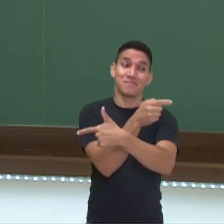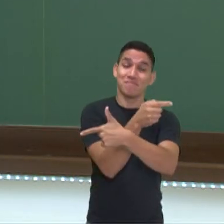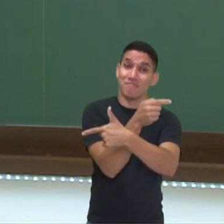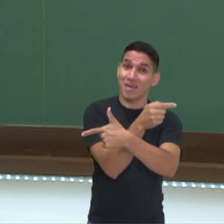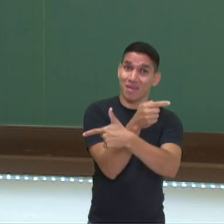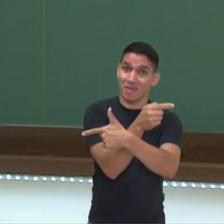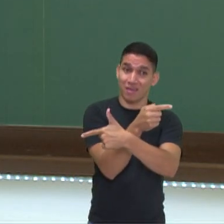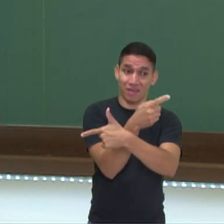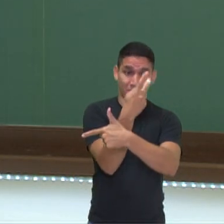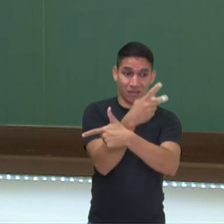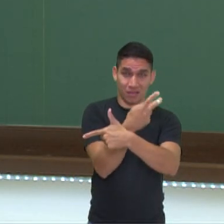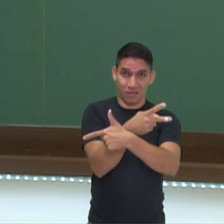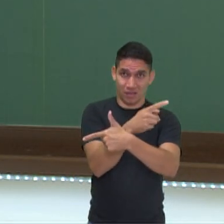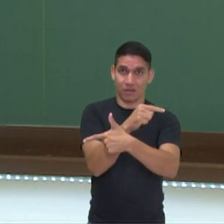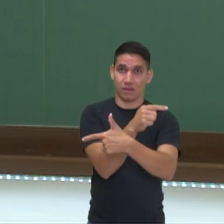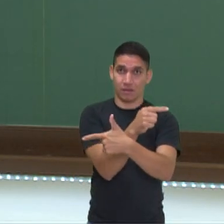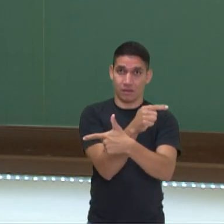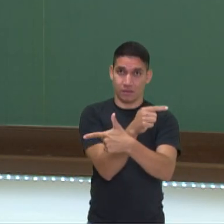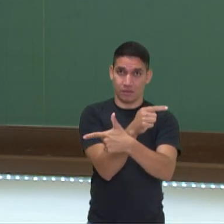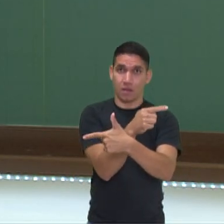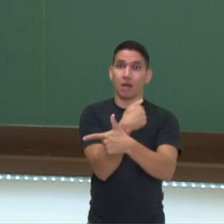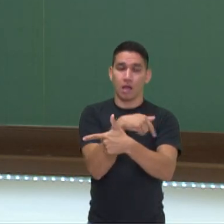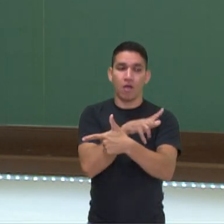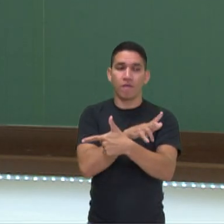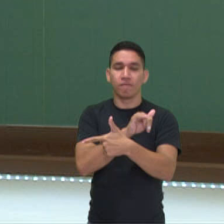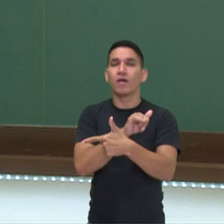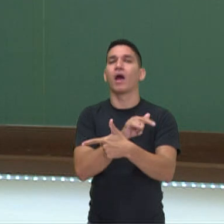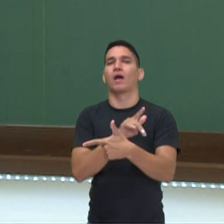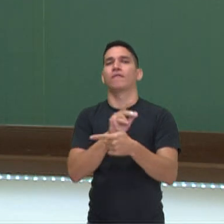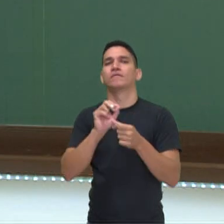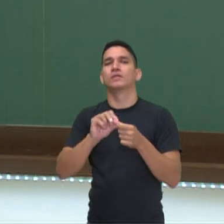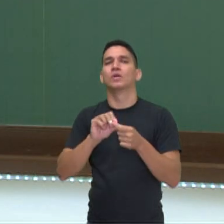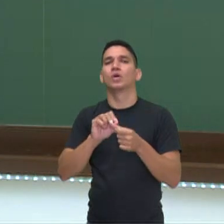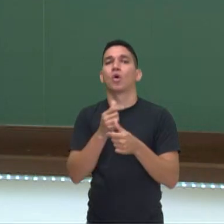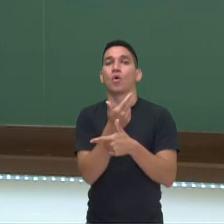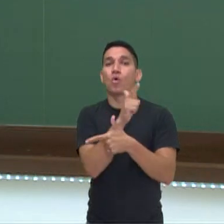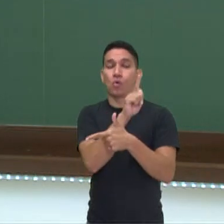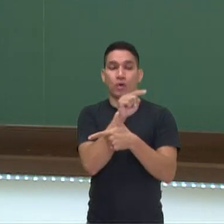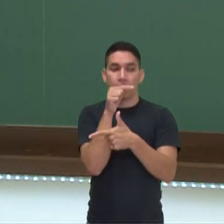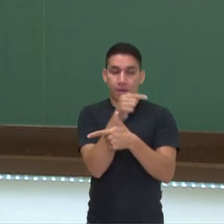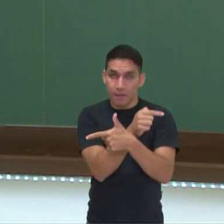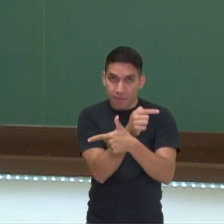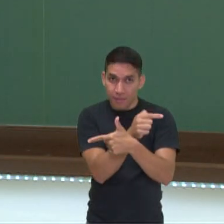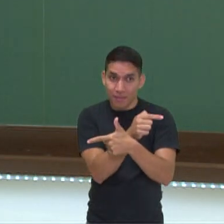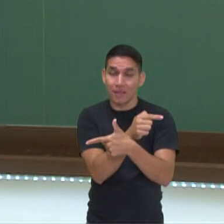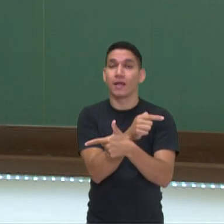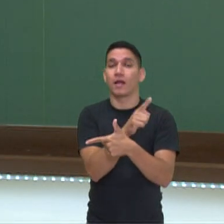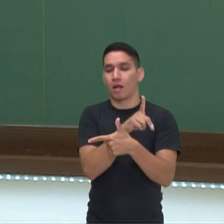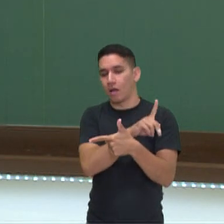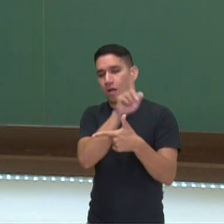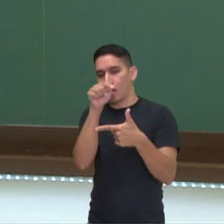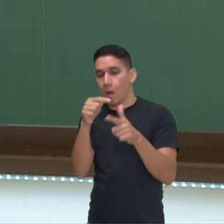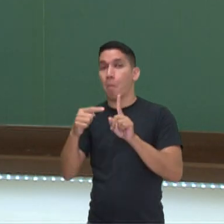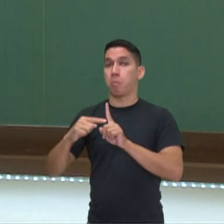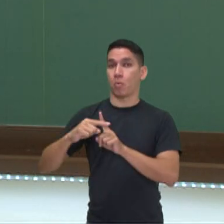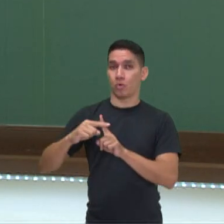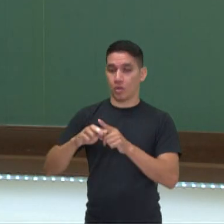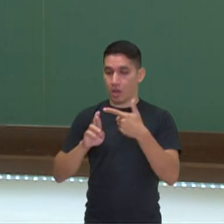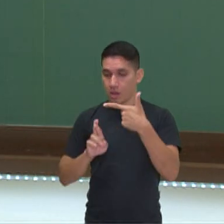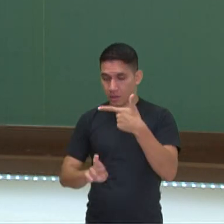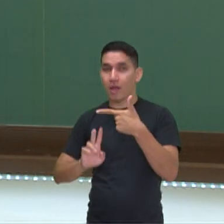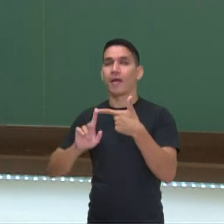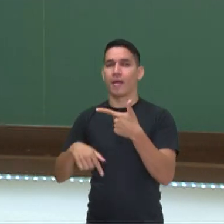menos 64 né pessoal então estou multiplicando o valor negativo por um positivo e o resultado